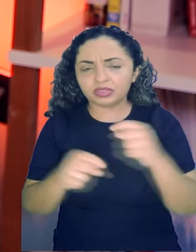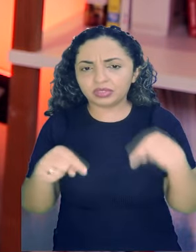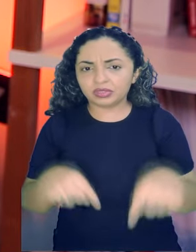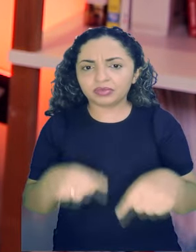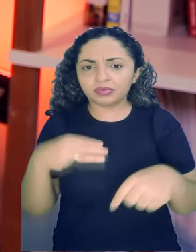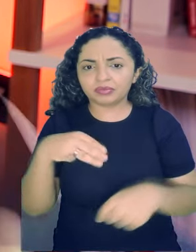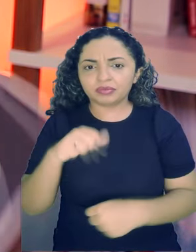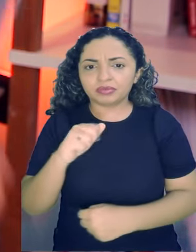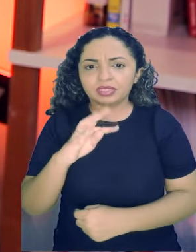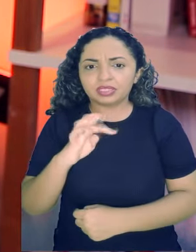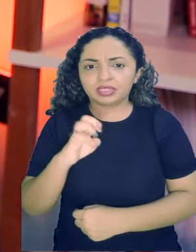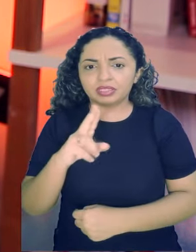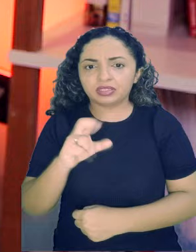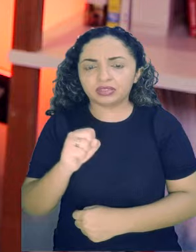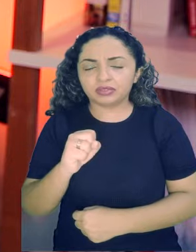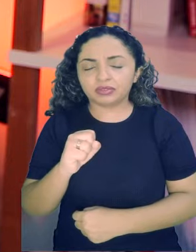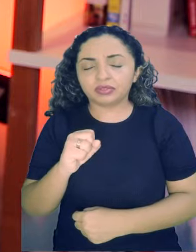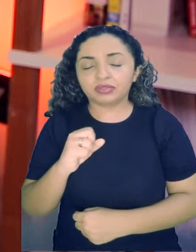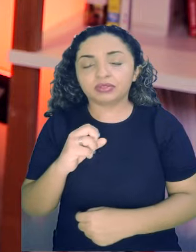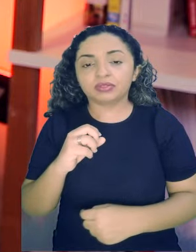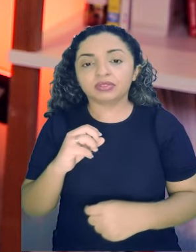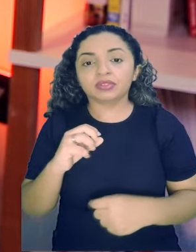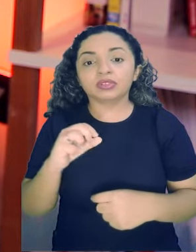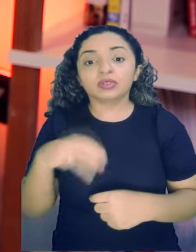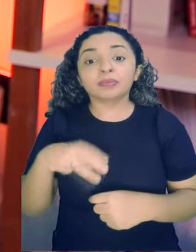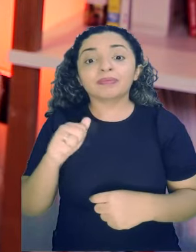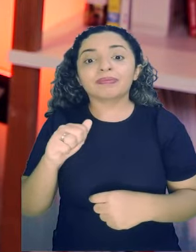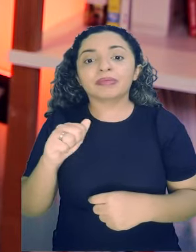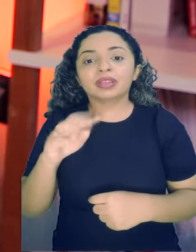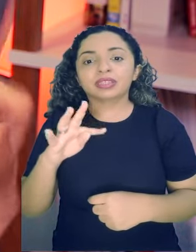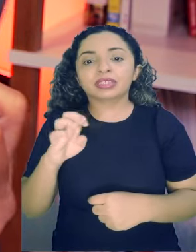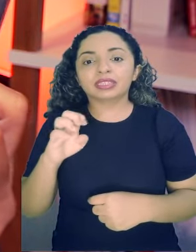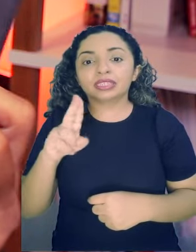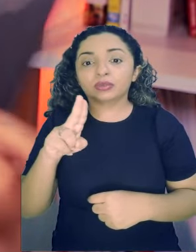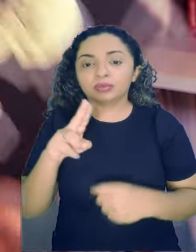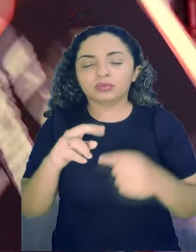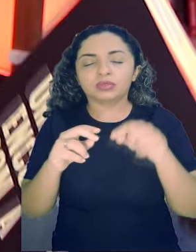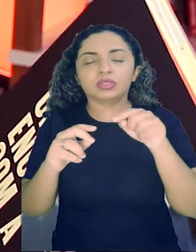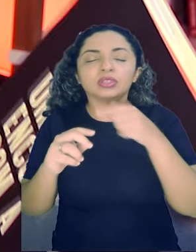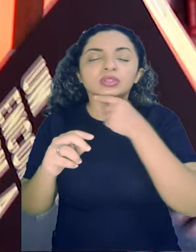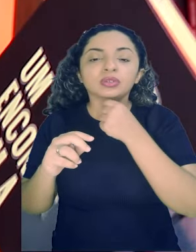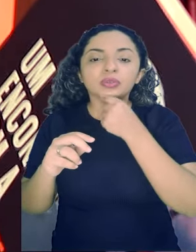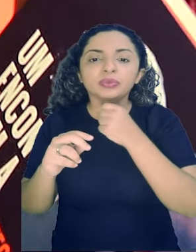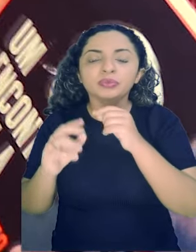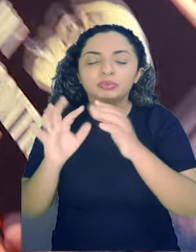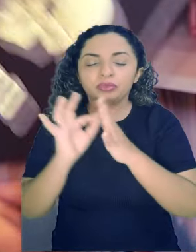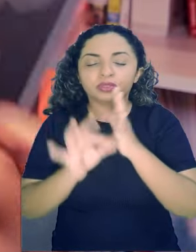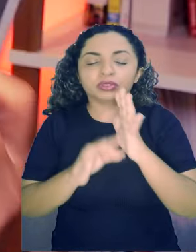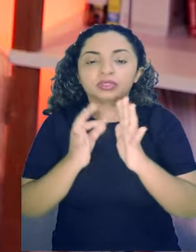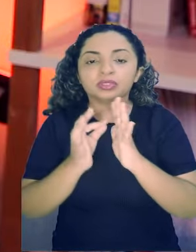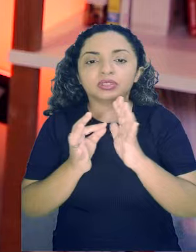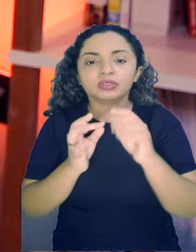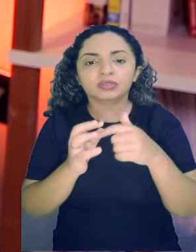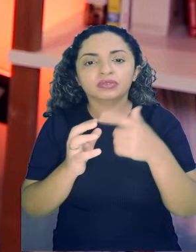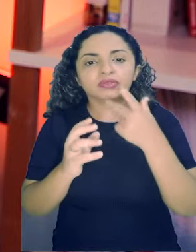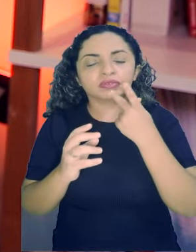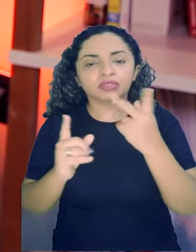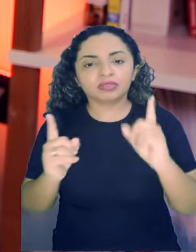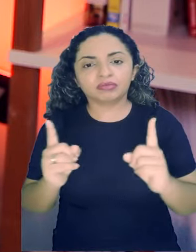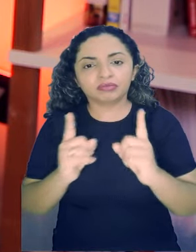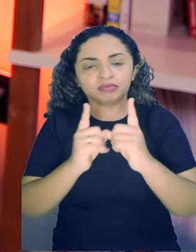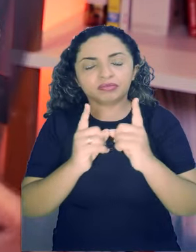ano, inclusive, é do Mateo Garcia Elizondo, um escritor mexicano, que traz aqui o Encontro com a